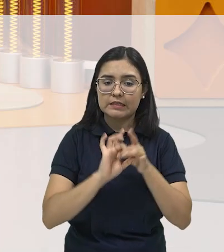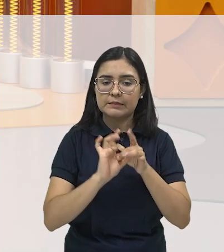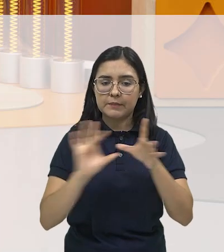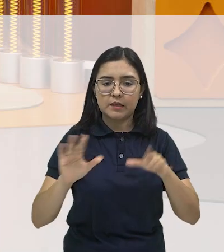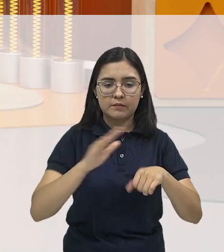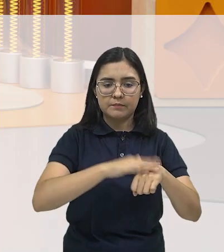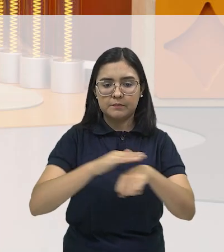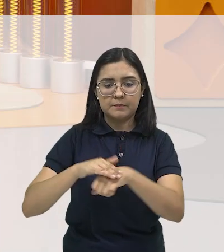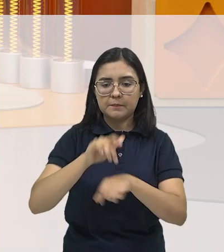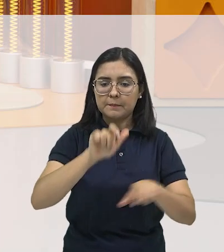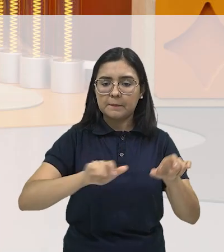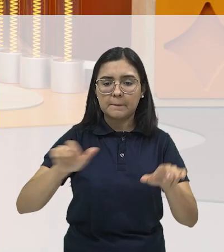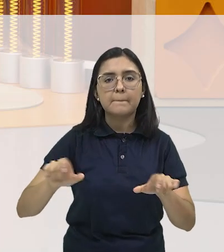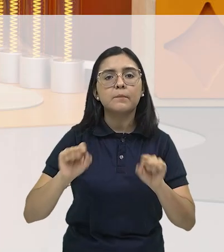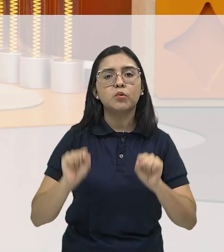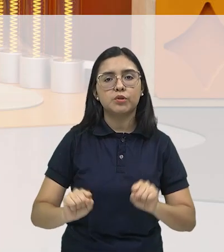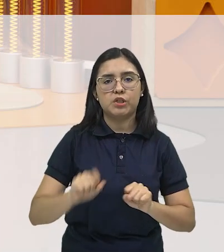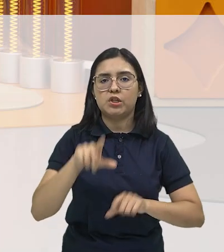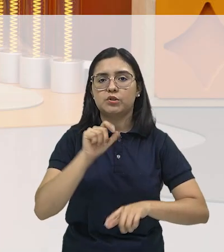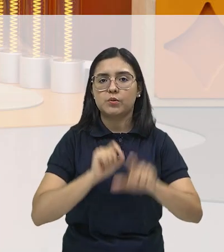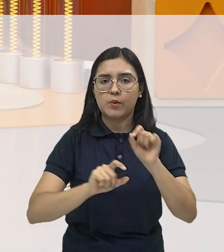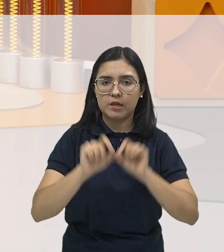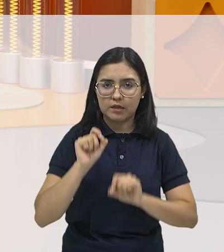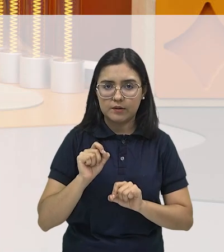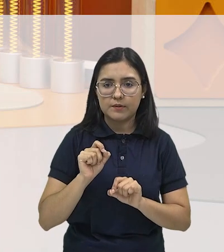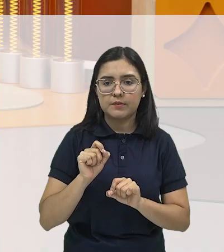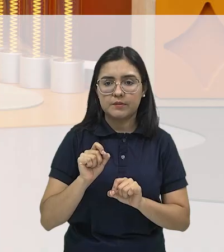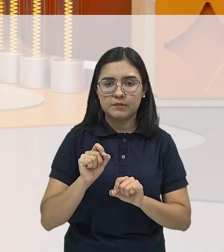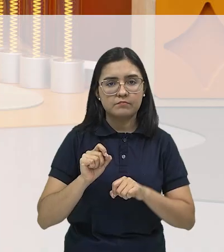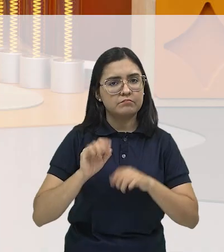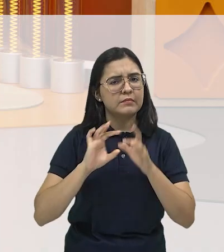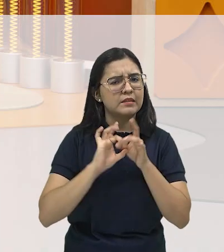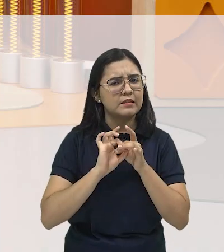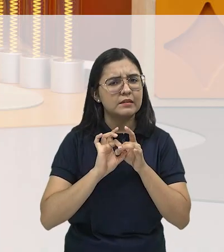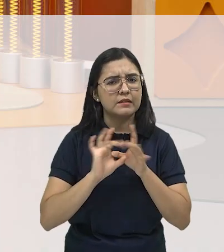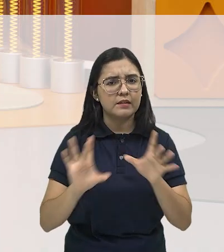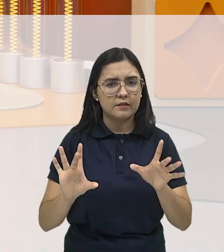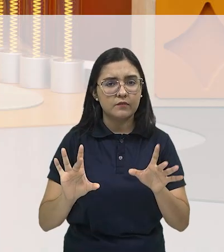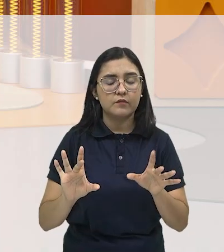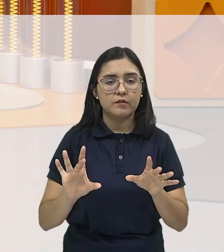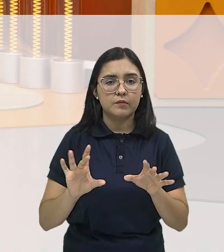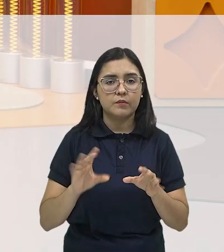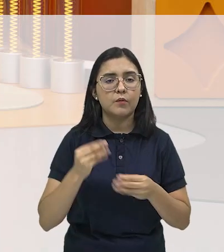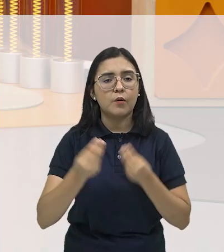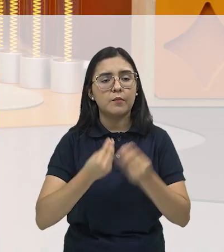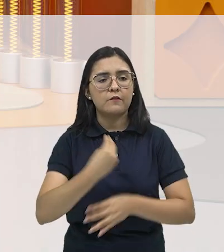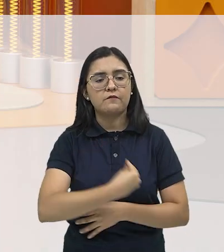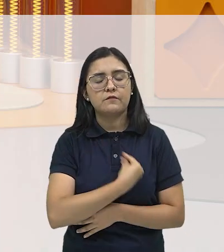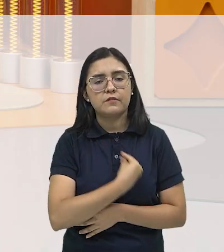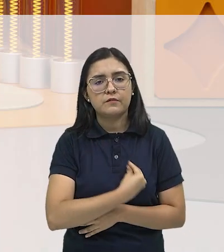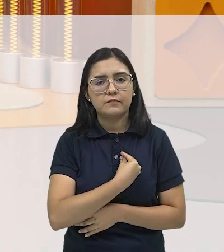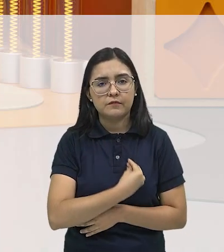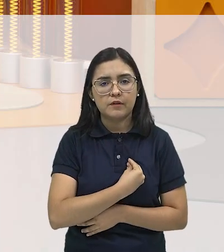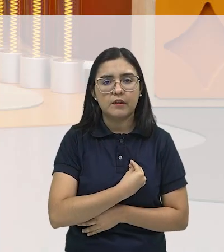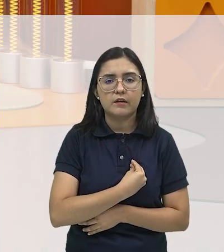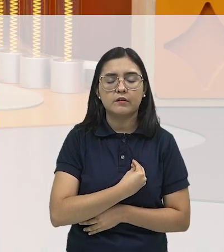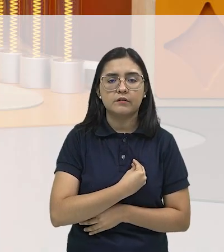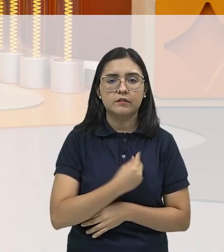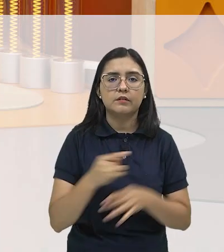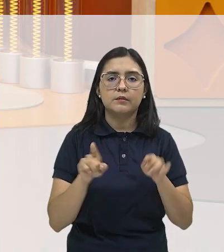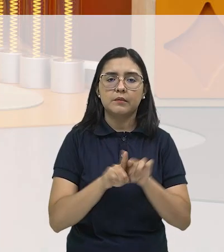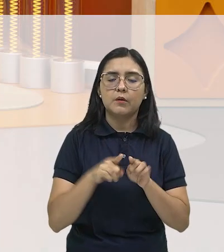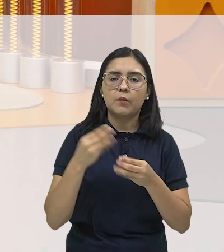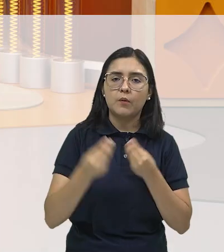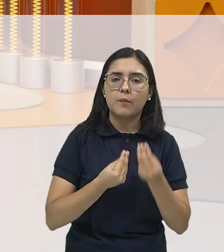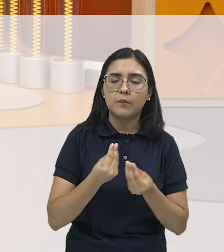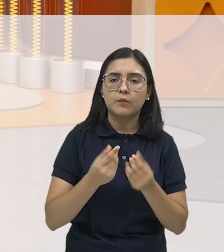onde o sujeito poderia escolher livremente como viver, como realizar política,